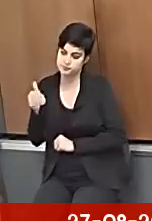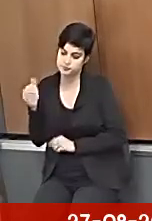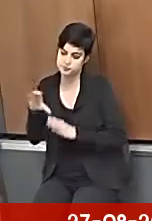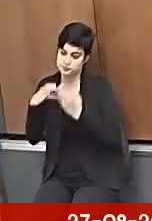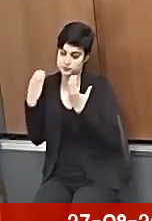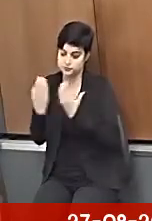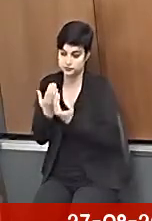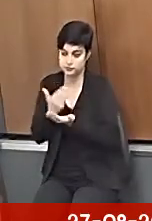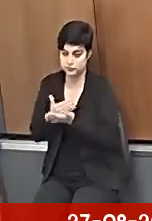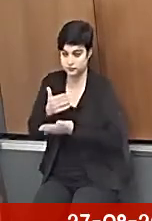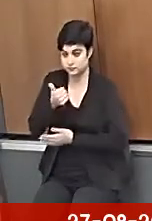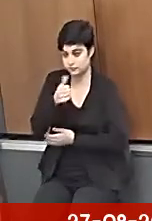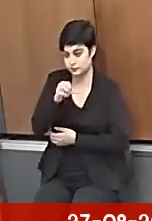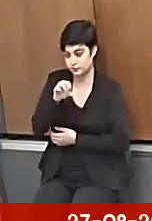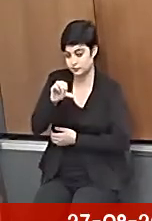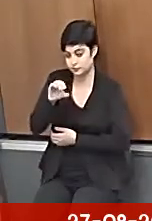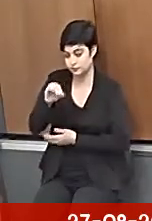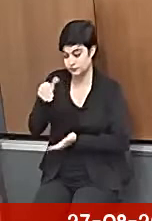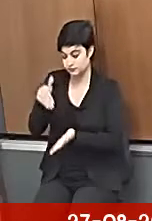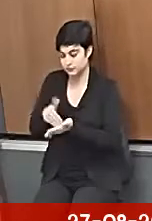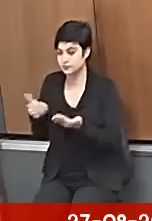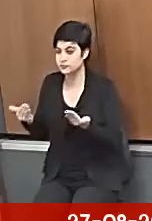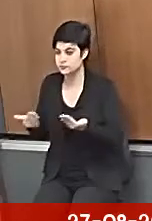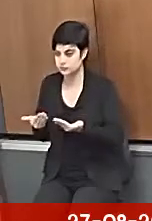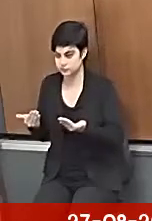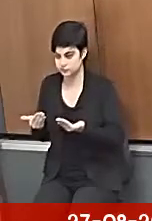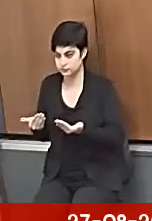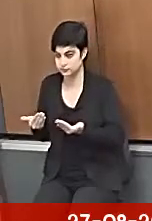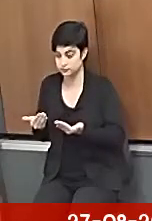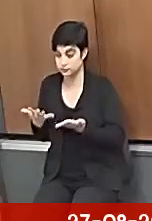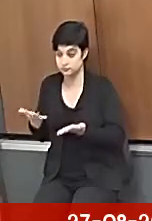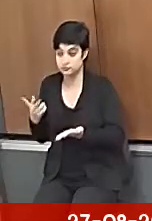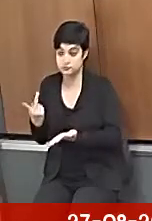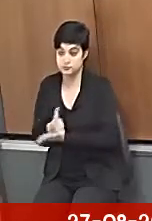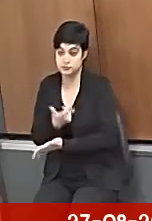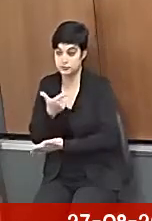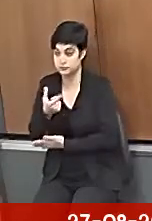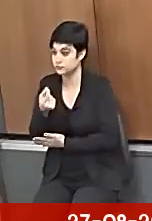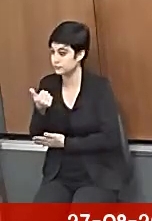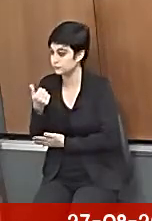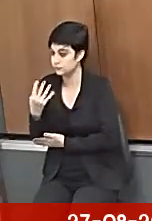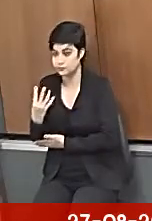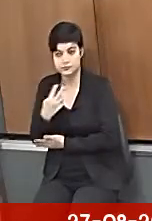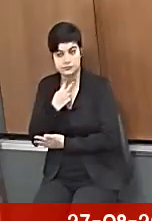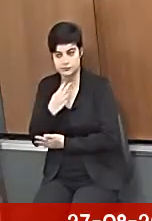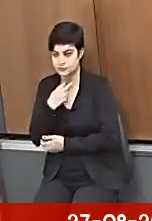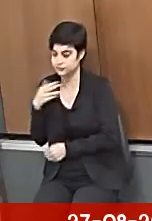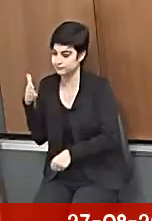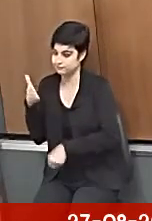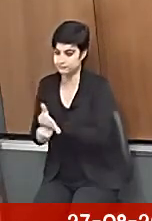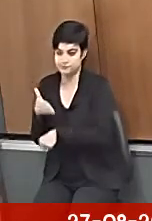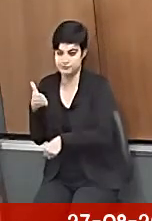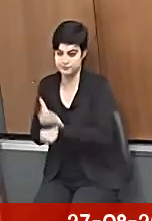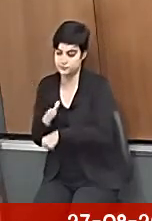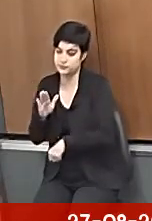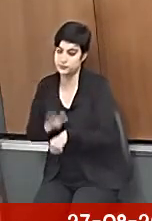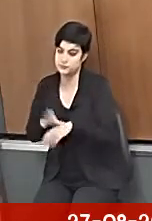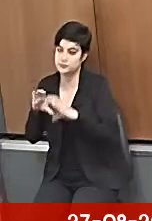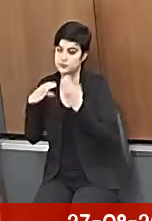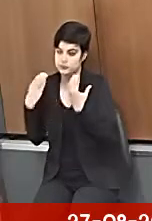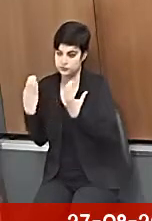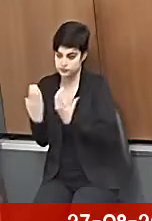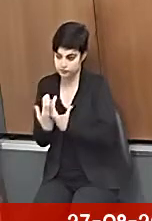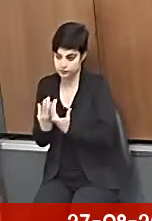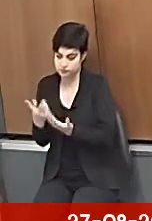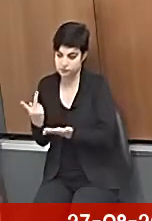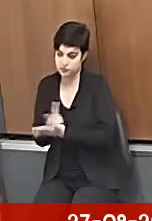1990 ea partir de 2014 eu não pude mais freqüentar o estádio mineirão eu sofri um